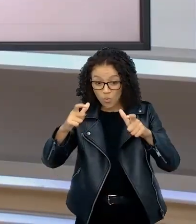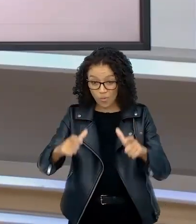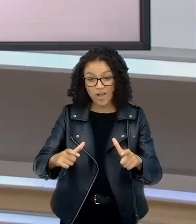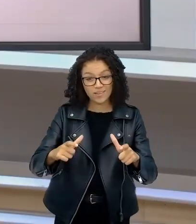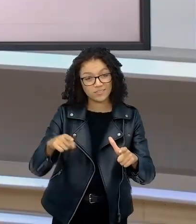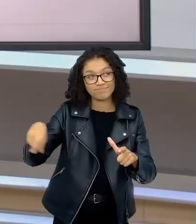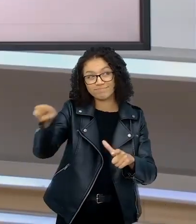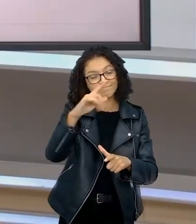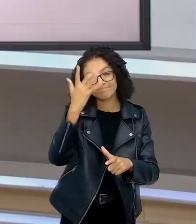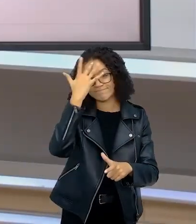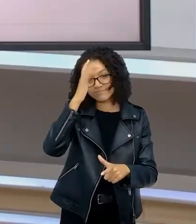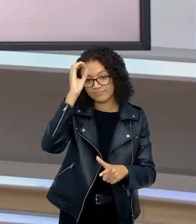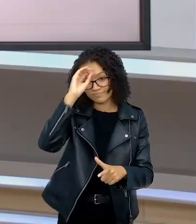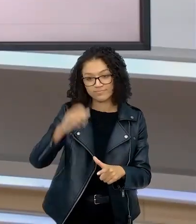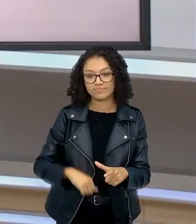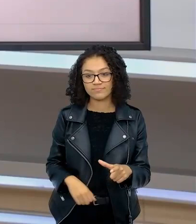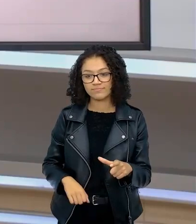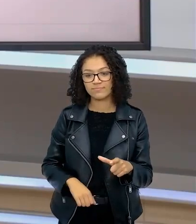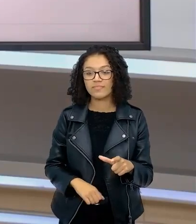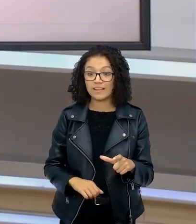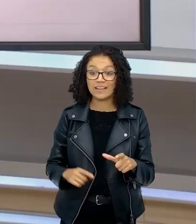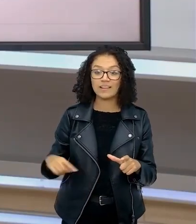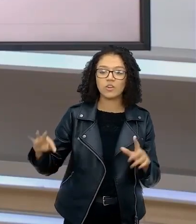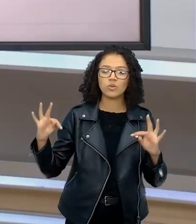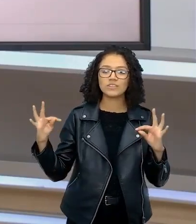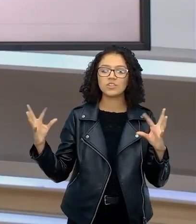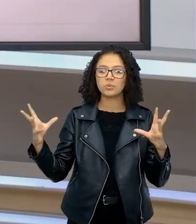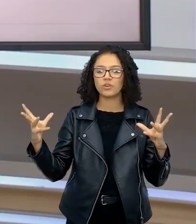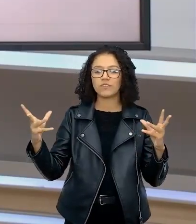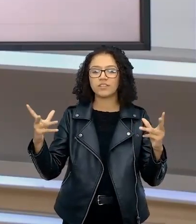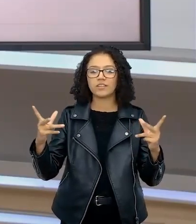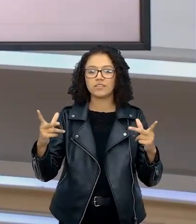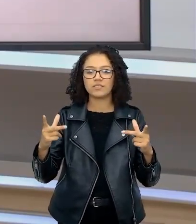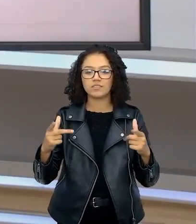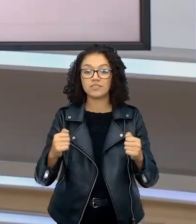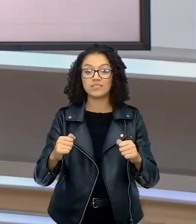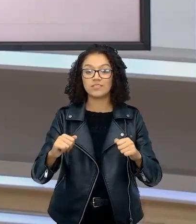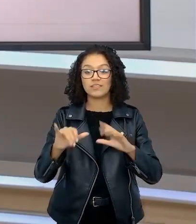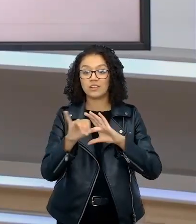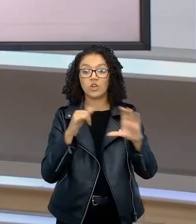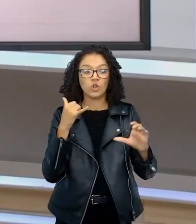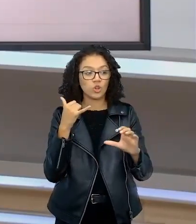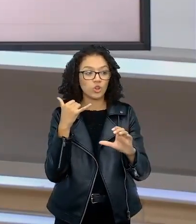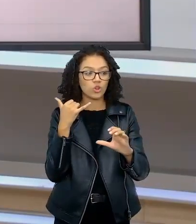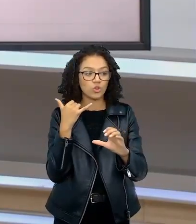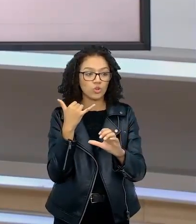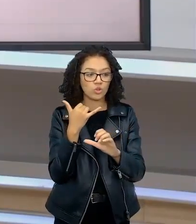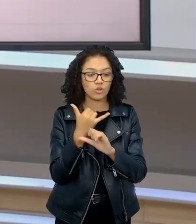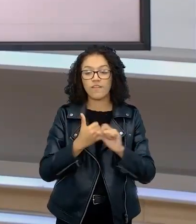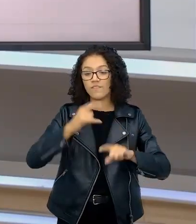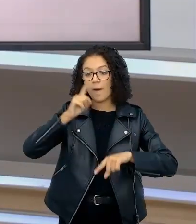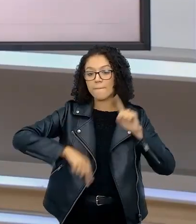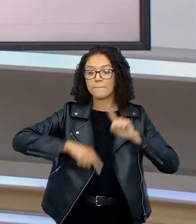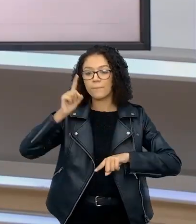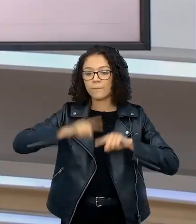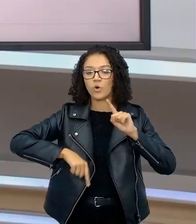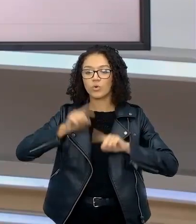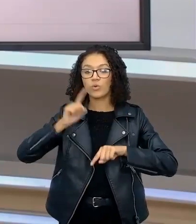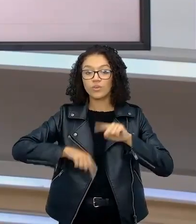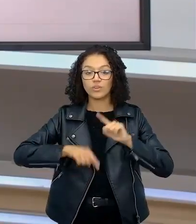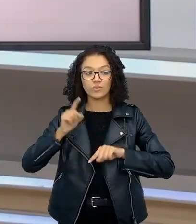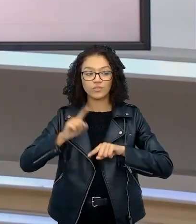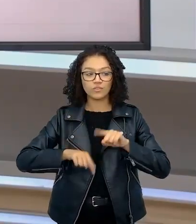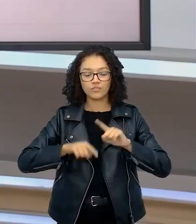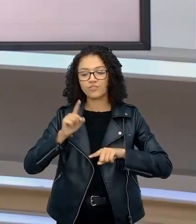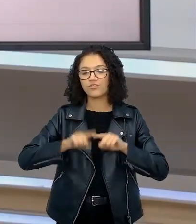sobre, a pornografia. A pornografia, gente, hoje ela é acessada pela internet, que é um